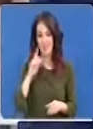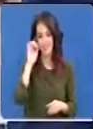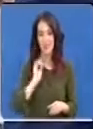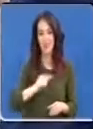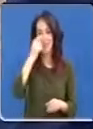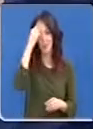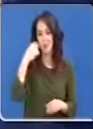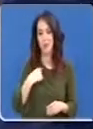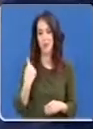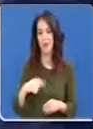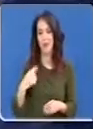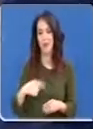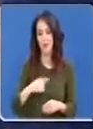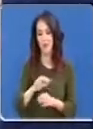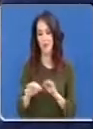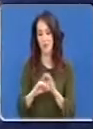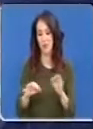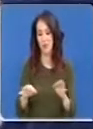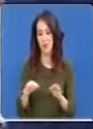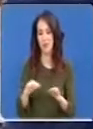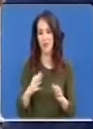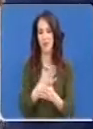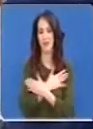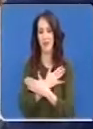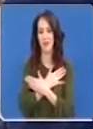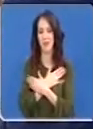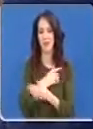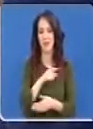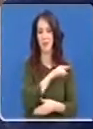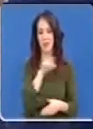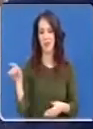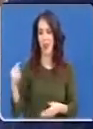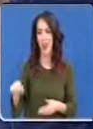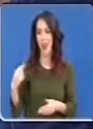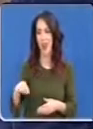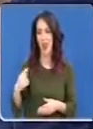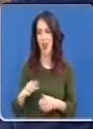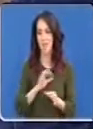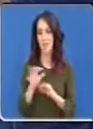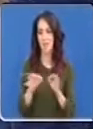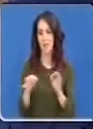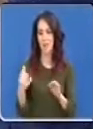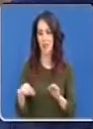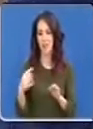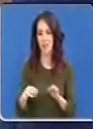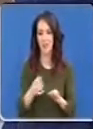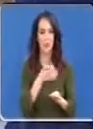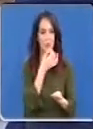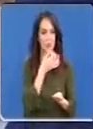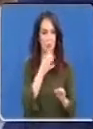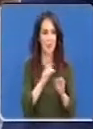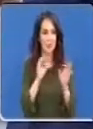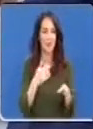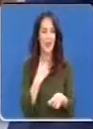sei que tu trouxeste uma prendinha para os nossos amigos aqui do estúdio, não trouxeste? Eu estou a falar assim. Tu estás a